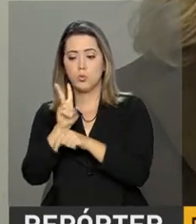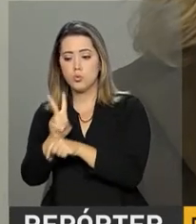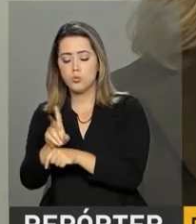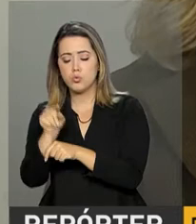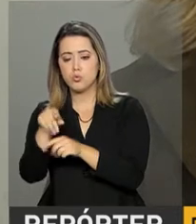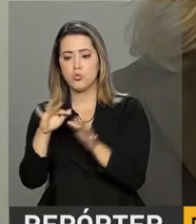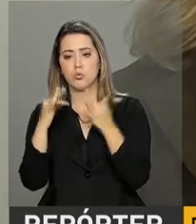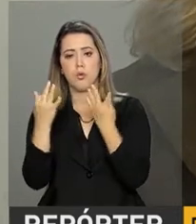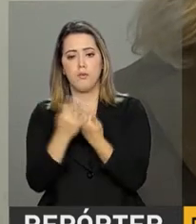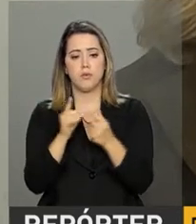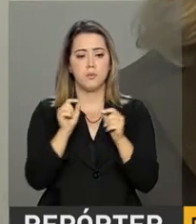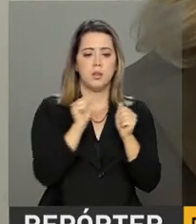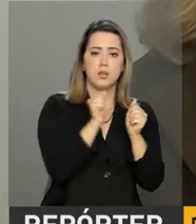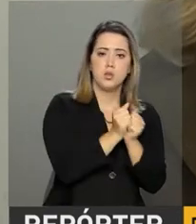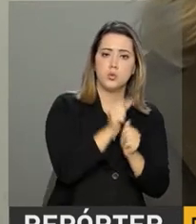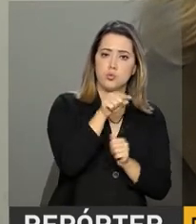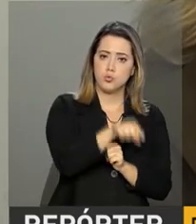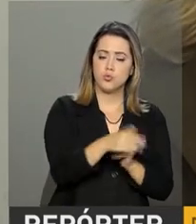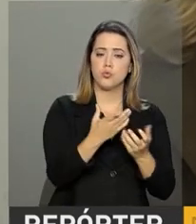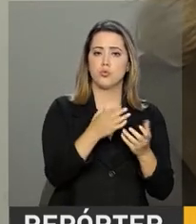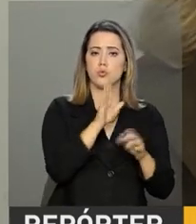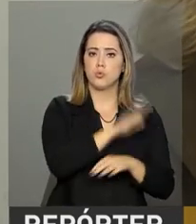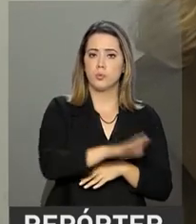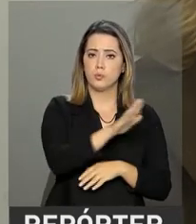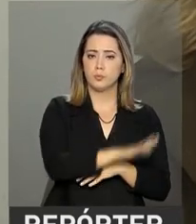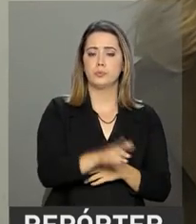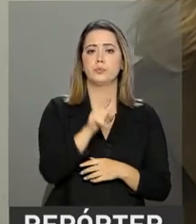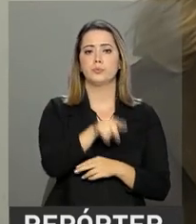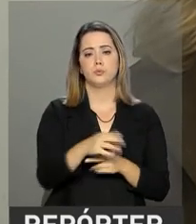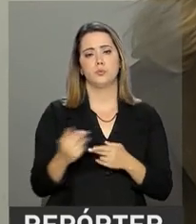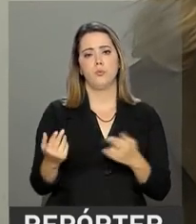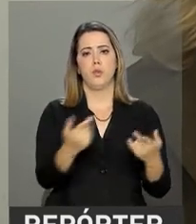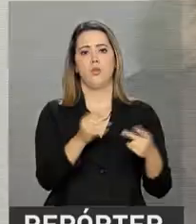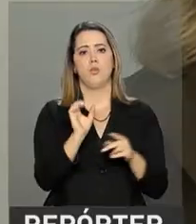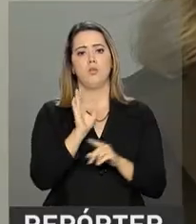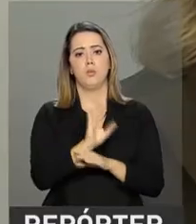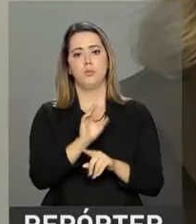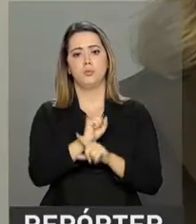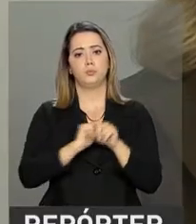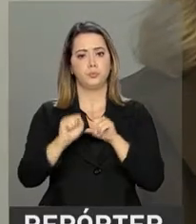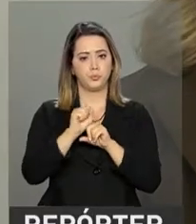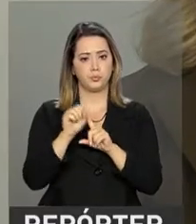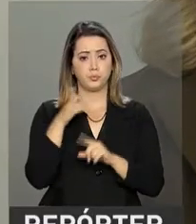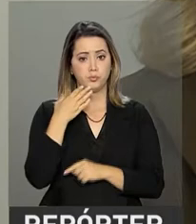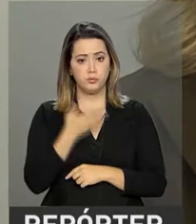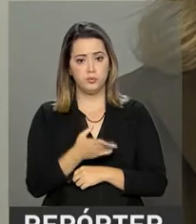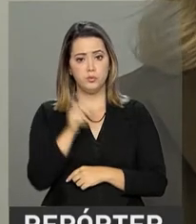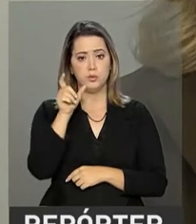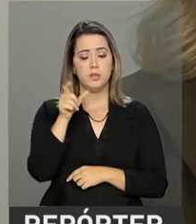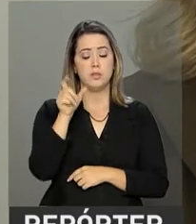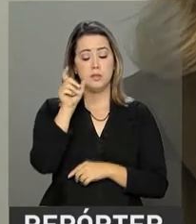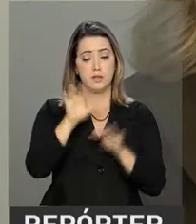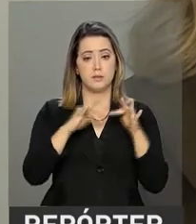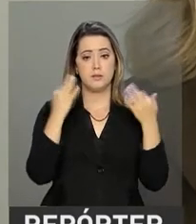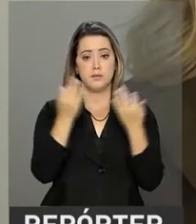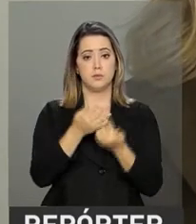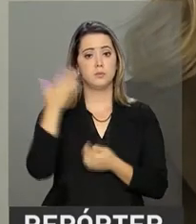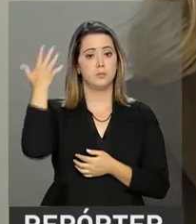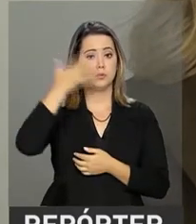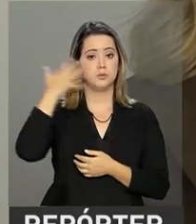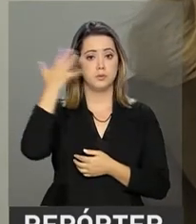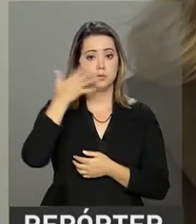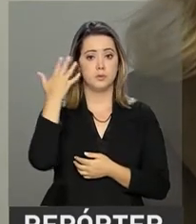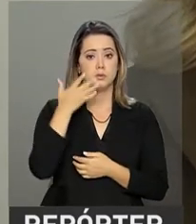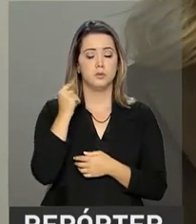a família de origem e a família acolhedora, assim como o assistente social também. Essa família é esclarecida durante esse processo que eu falei